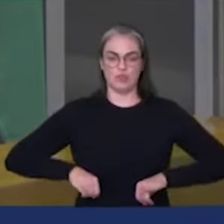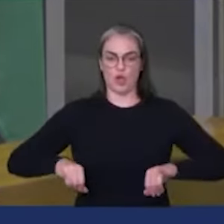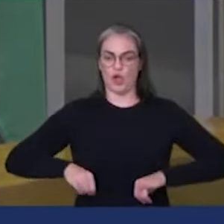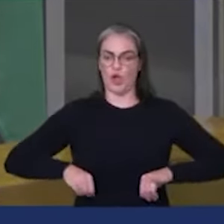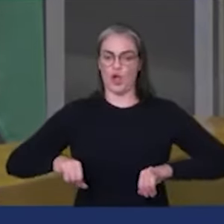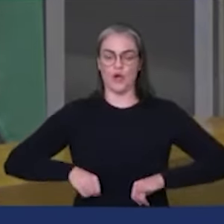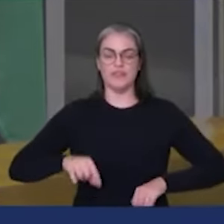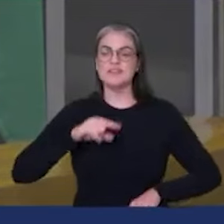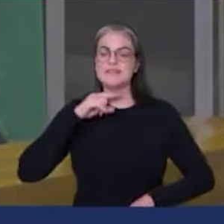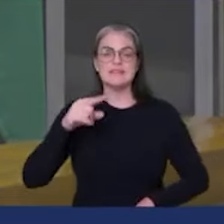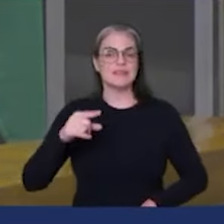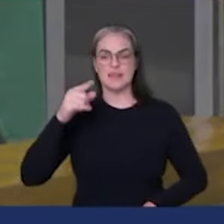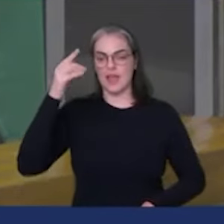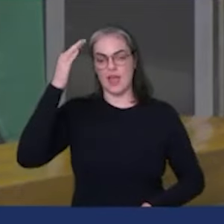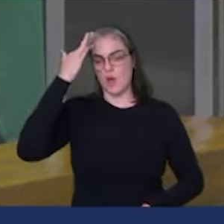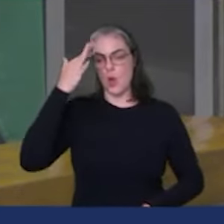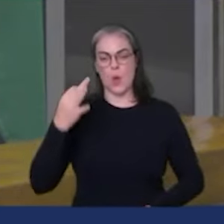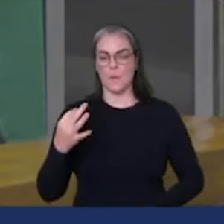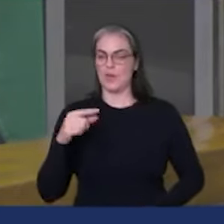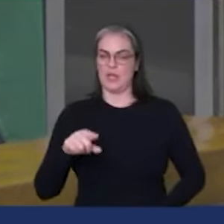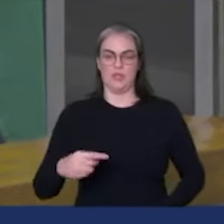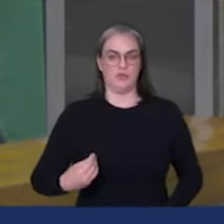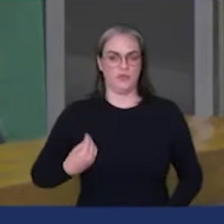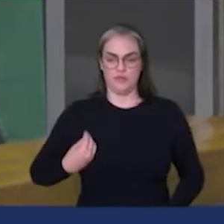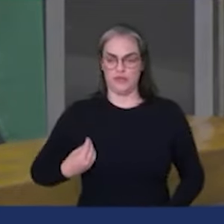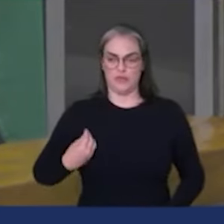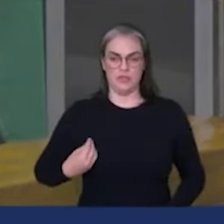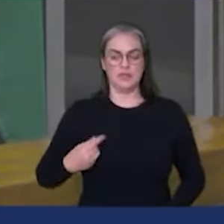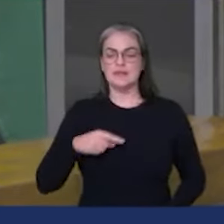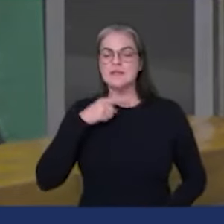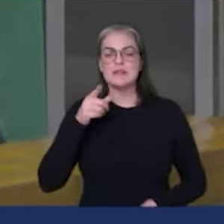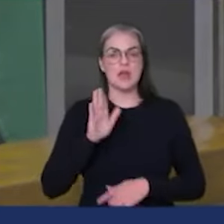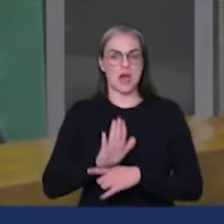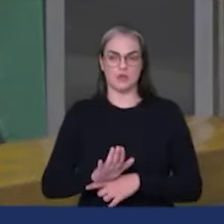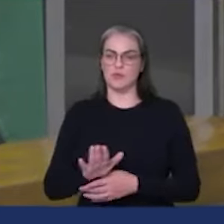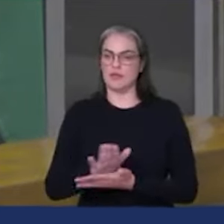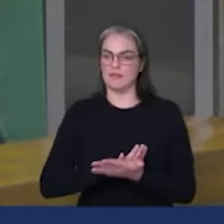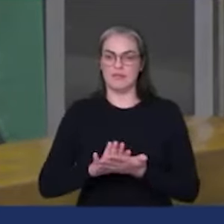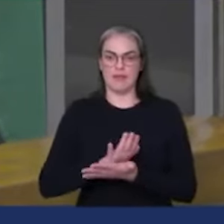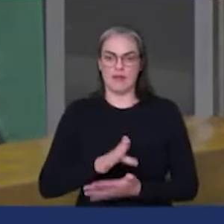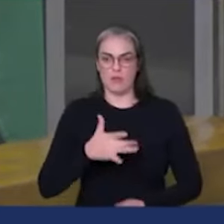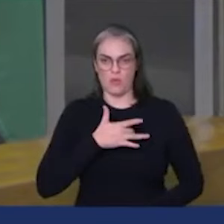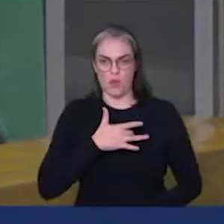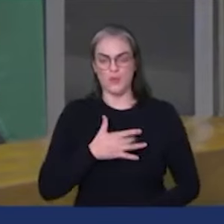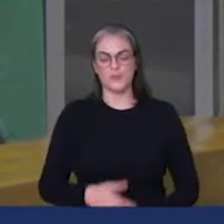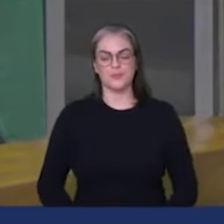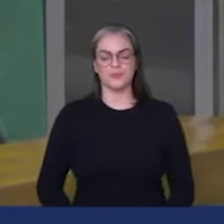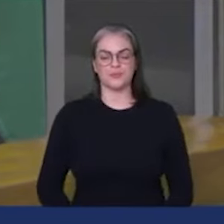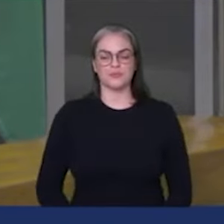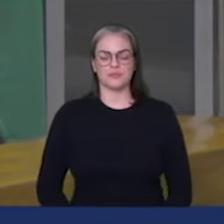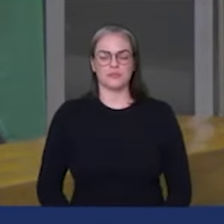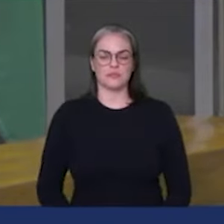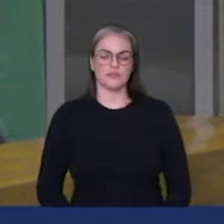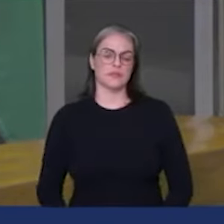onde ninguém entende o que acontece com você, ninguém ajuda ou se compadece. E você vai passando pela vida